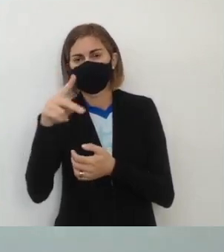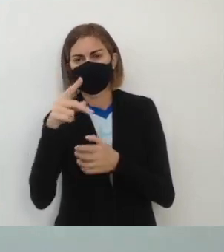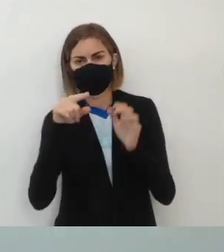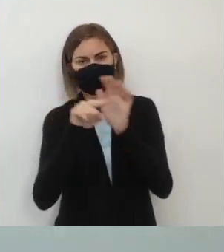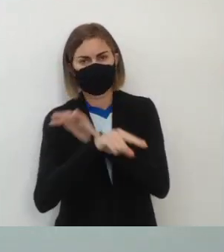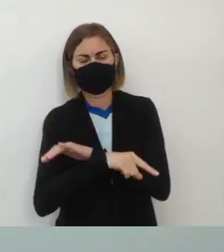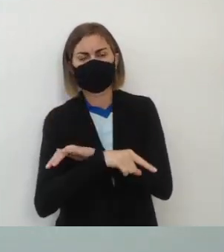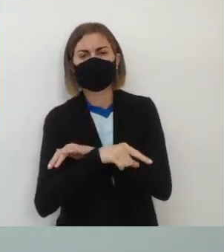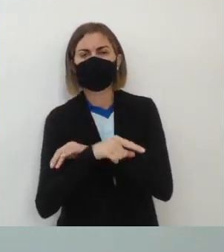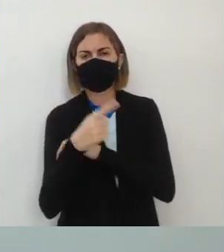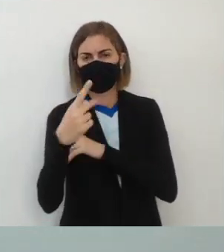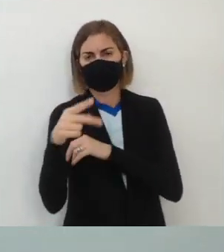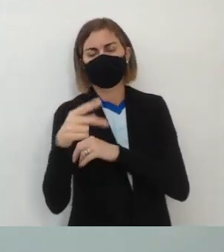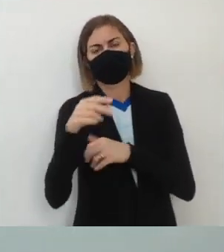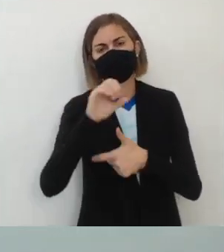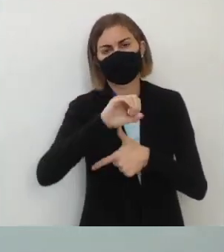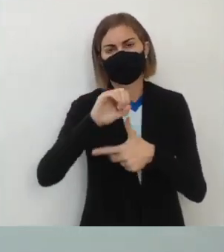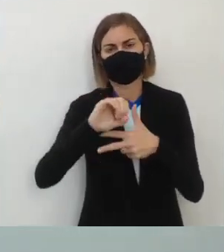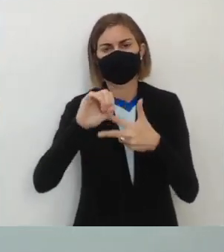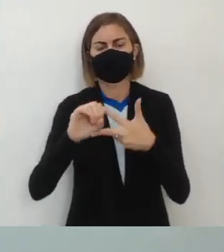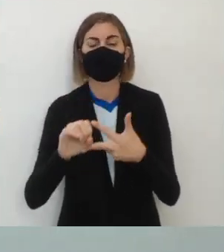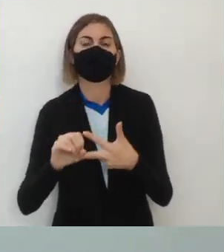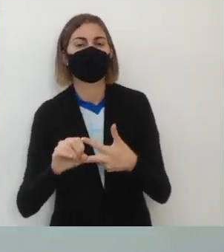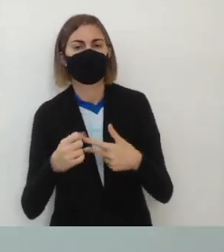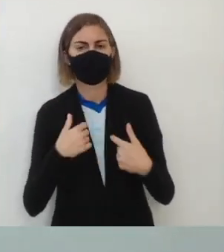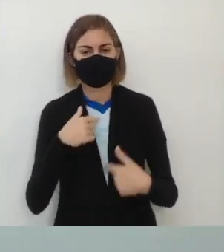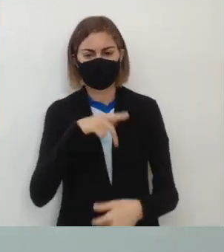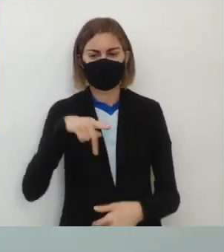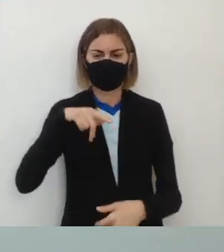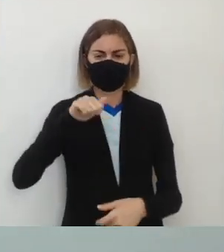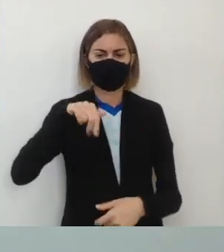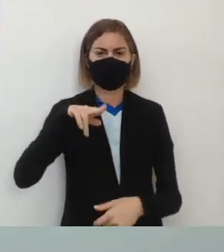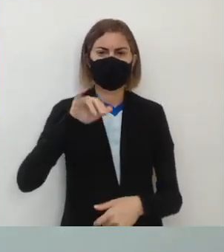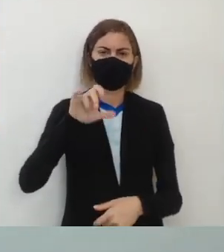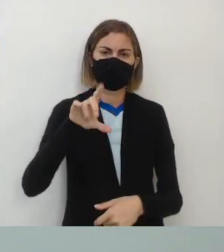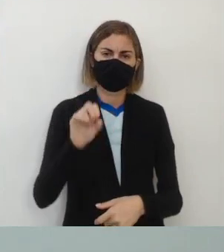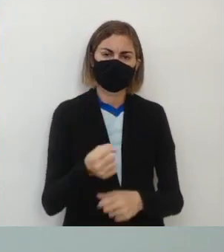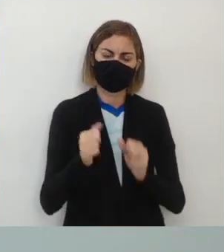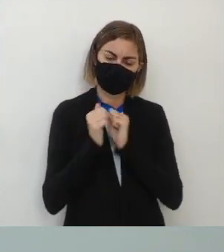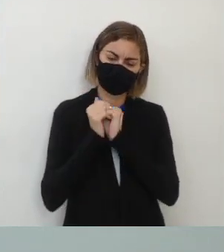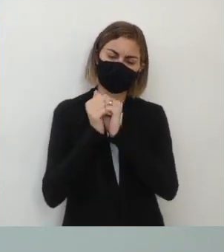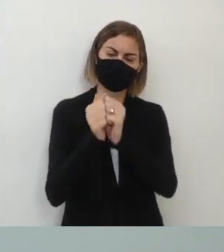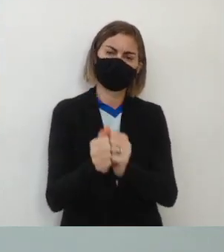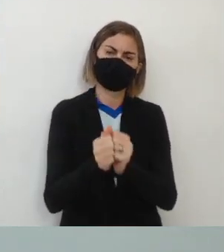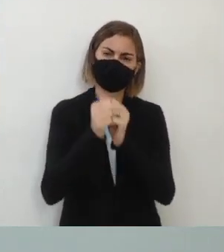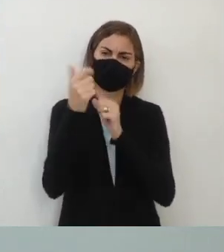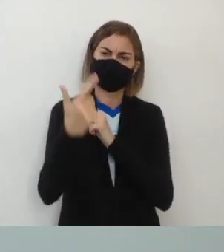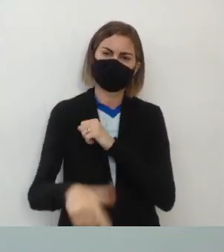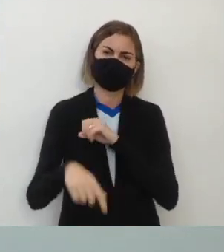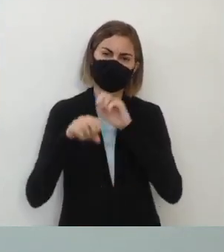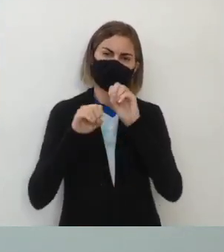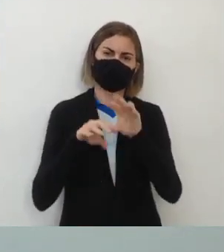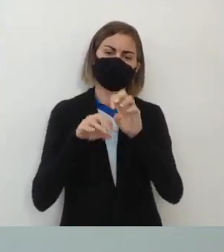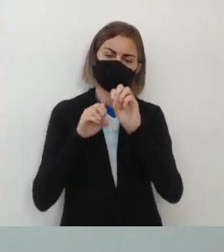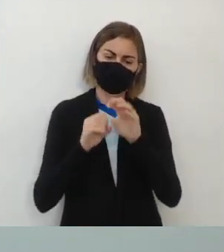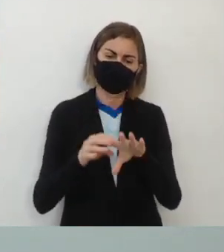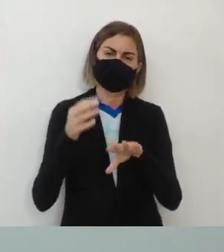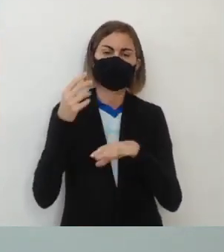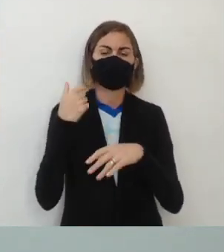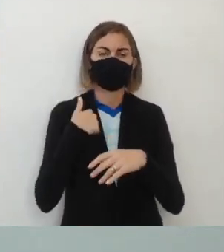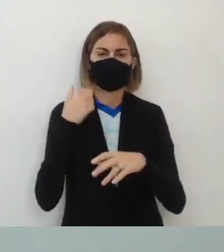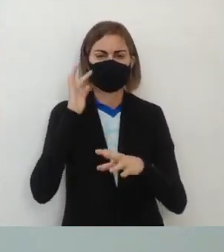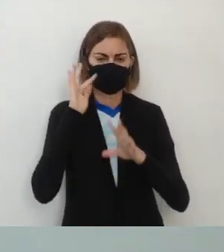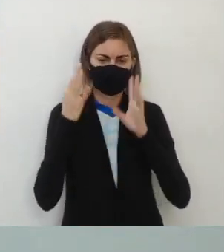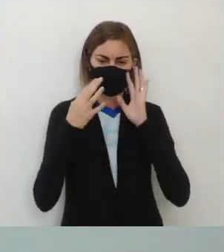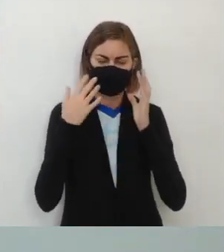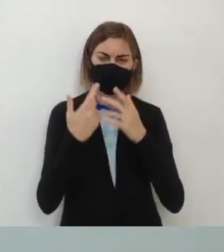presente aí no teu Enem, tá certo? Então eu sou o professor Aquiles Cavalcante e estamos juntos aí para mais uma aula, desta vez de resolução